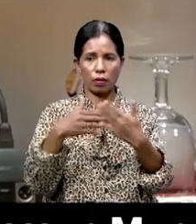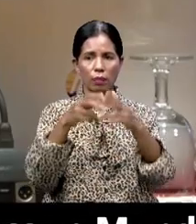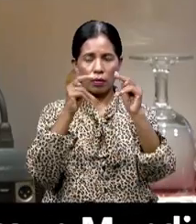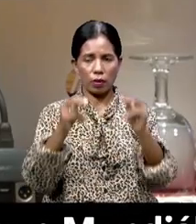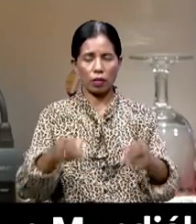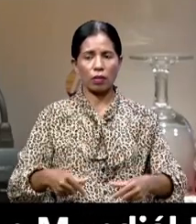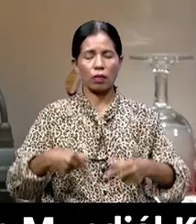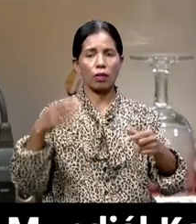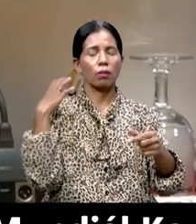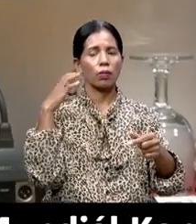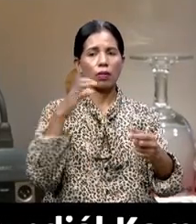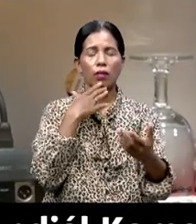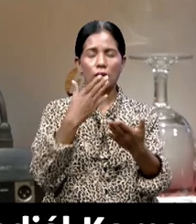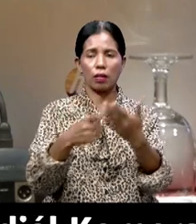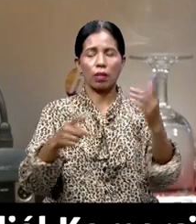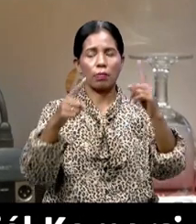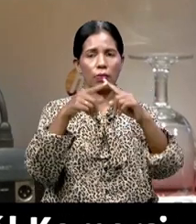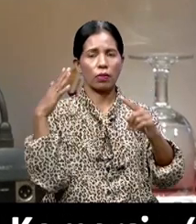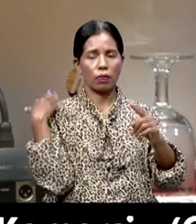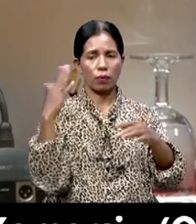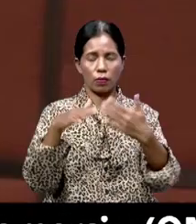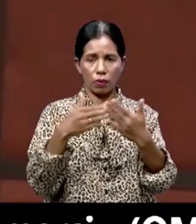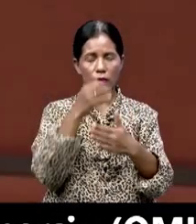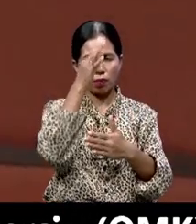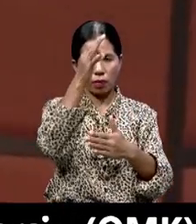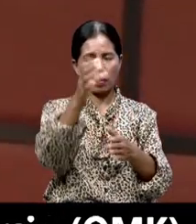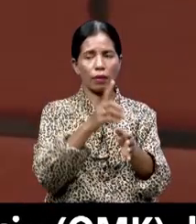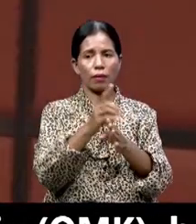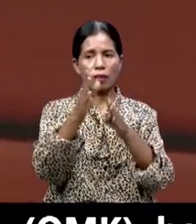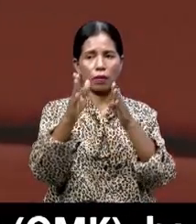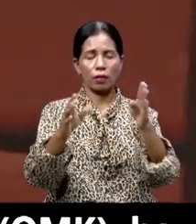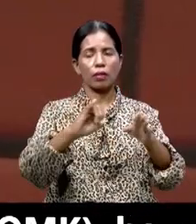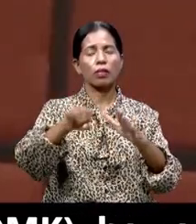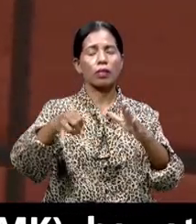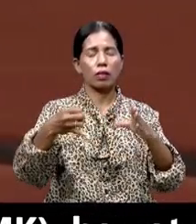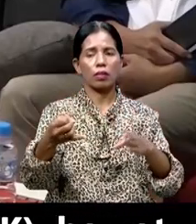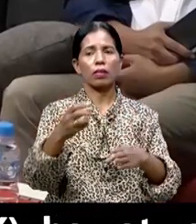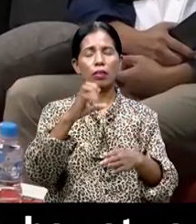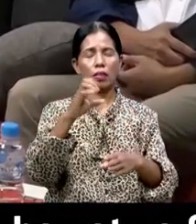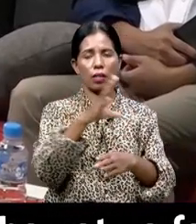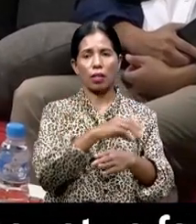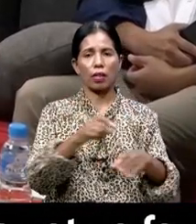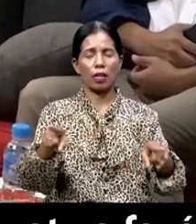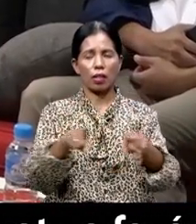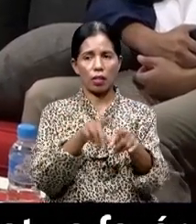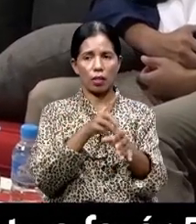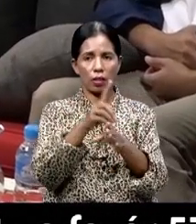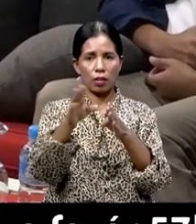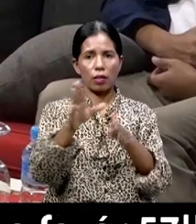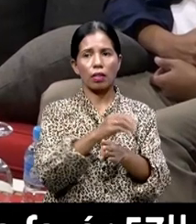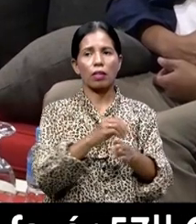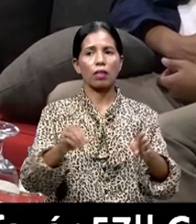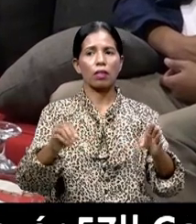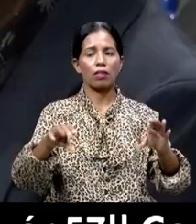atribuir competência no dia que a jovem Sira e a futuro. Diretora-Geral Ensino Superior Nocência, Hanessa Mons, Diretora Executiva